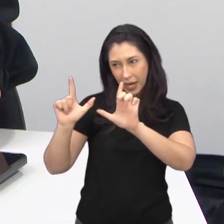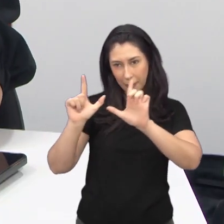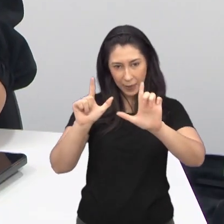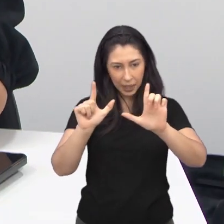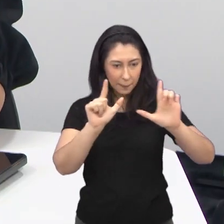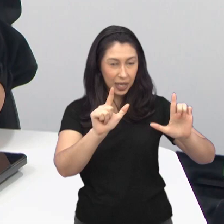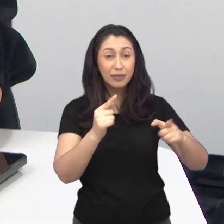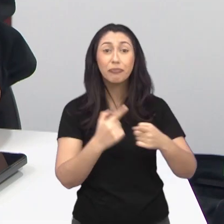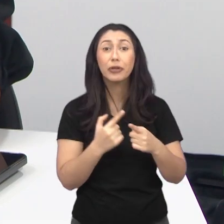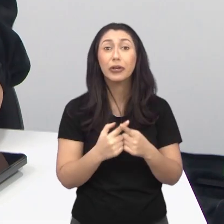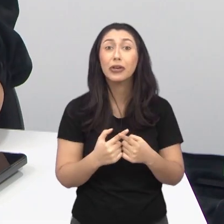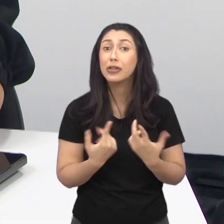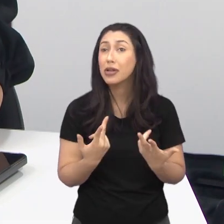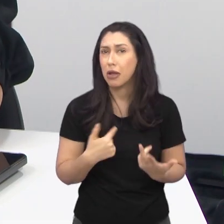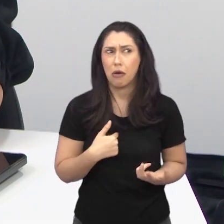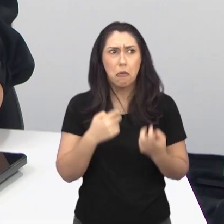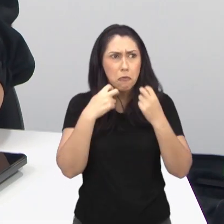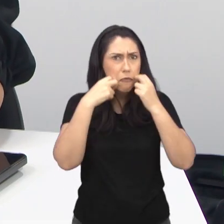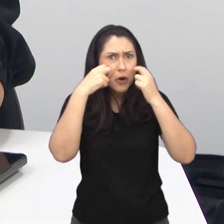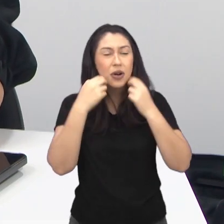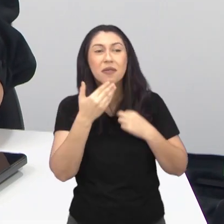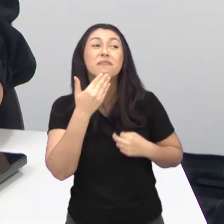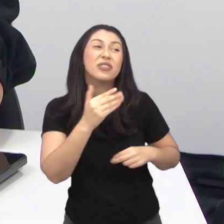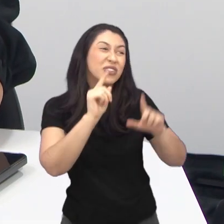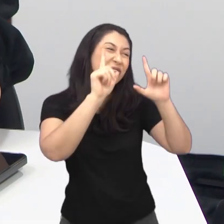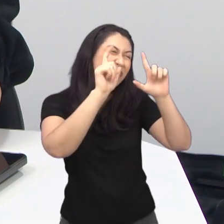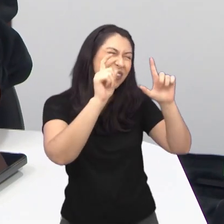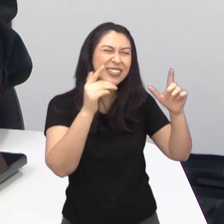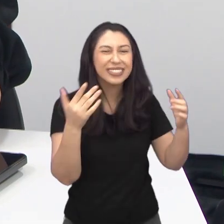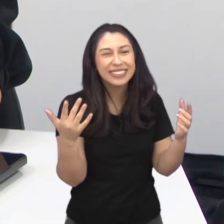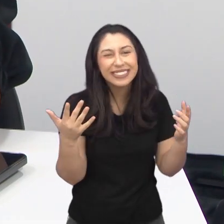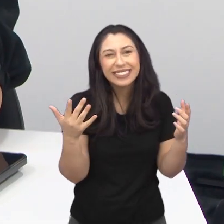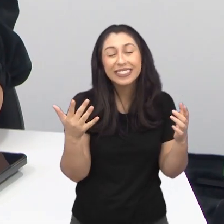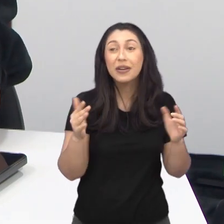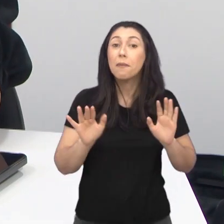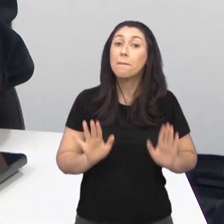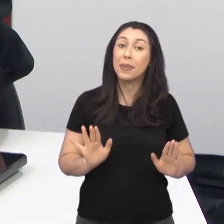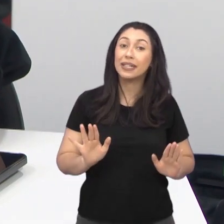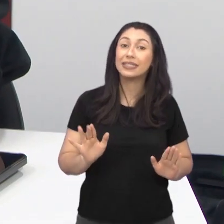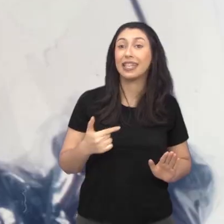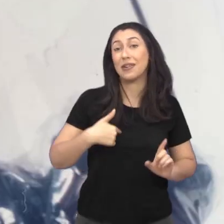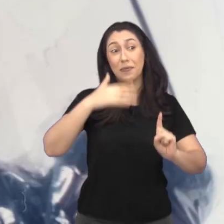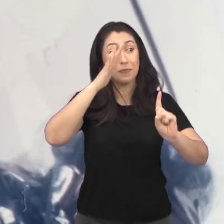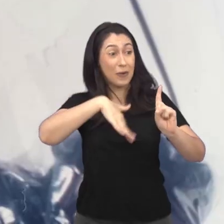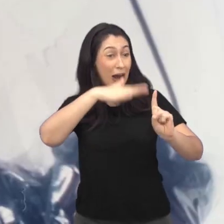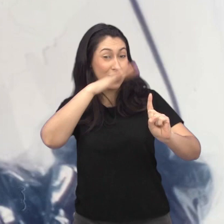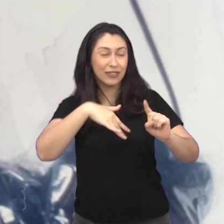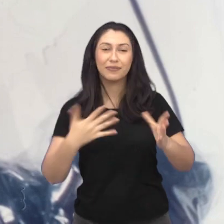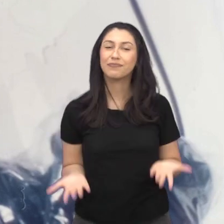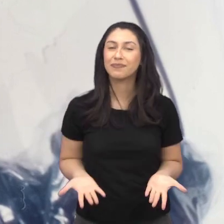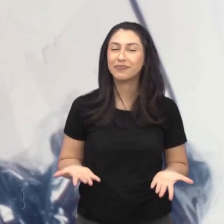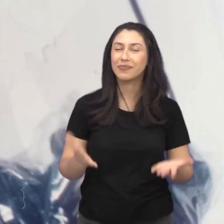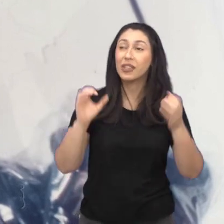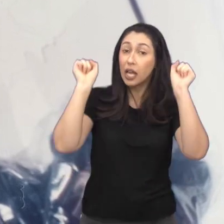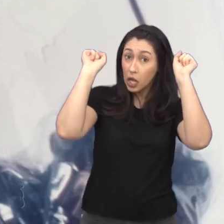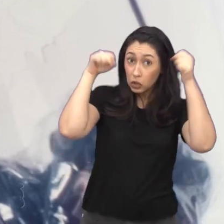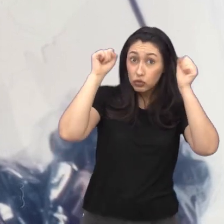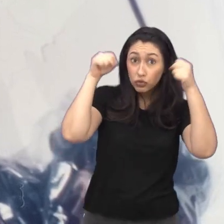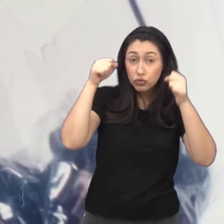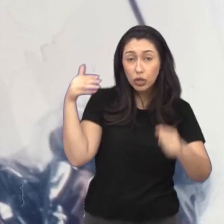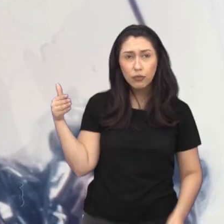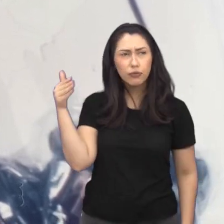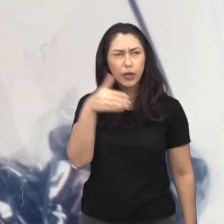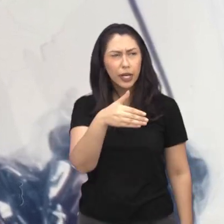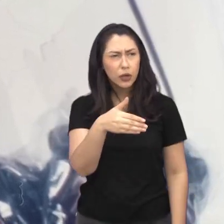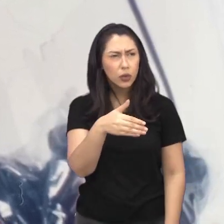tenho vergonha de pedir foto. Eu acho um negócio assim meio... Mas por ser muito fã. A Xuxa, ela veio fazer um show, acho que foi